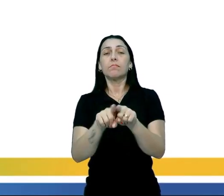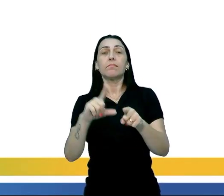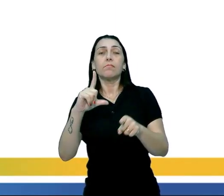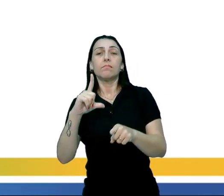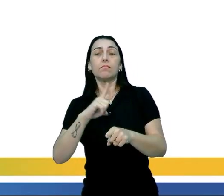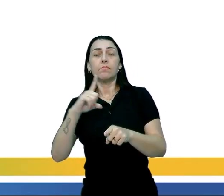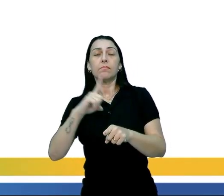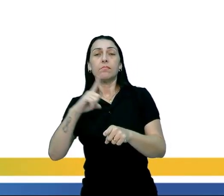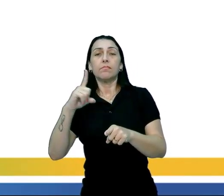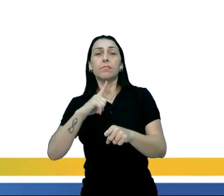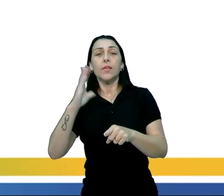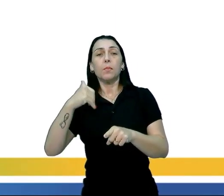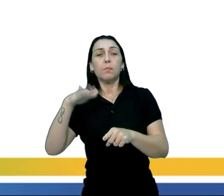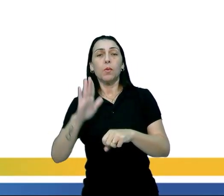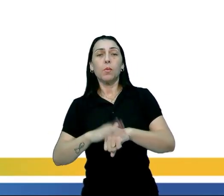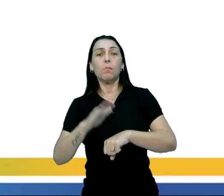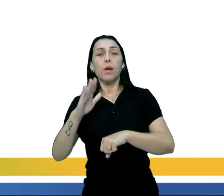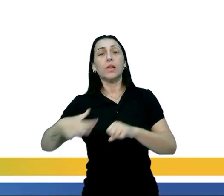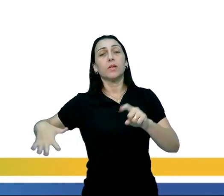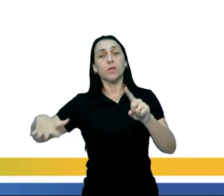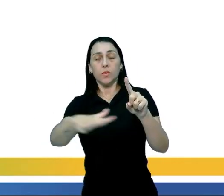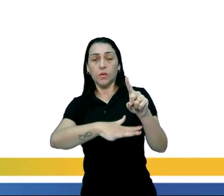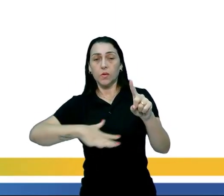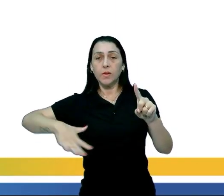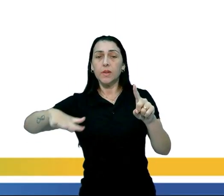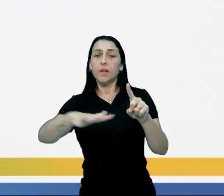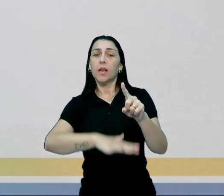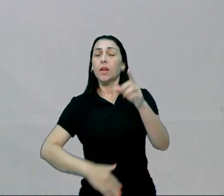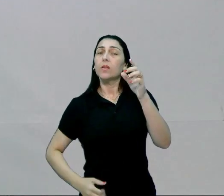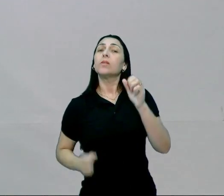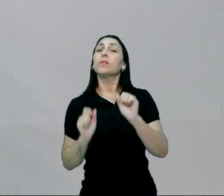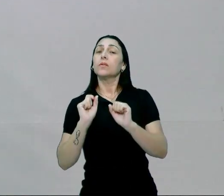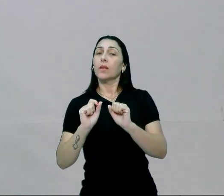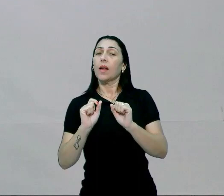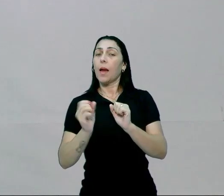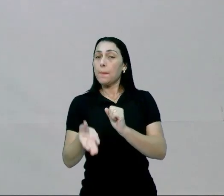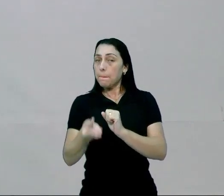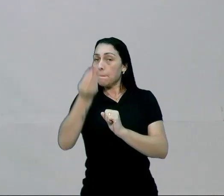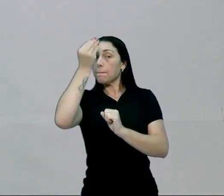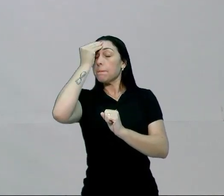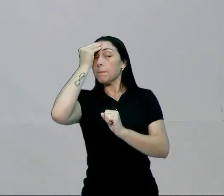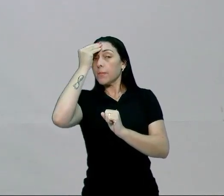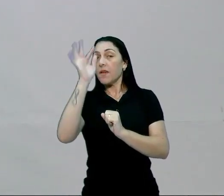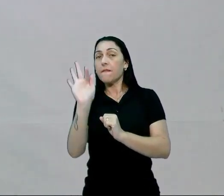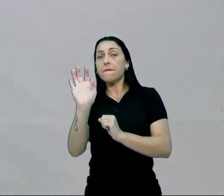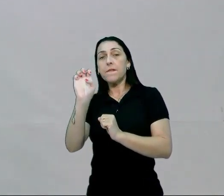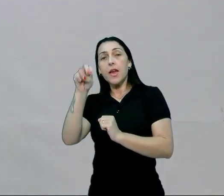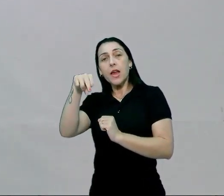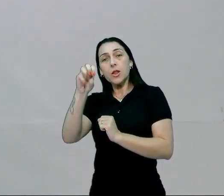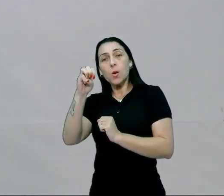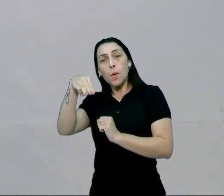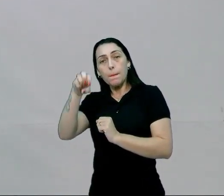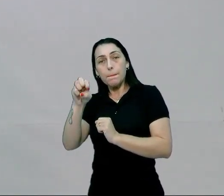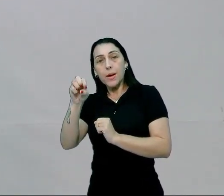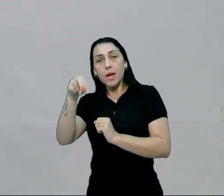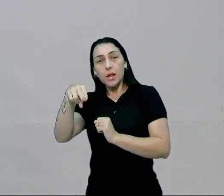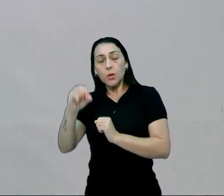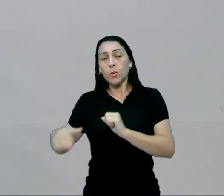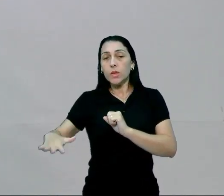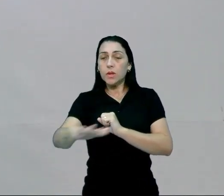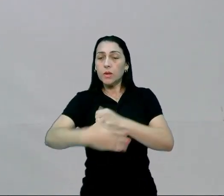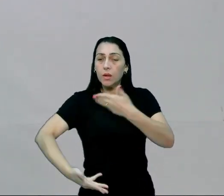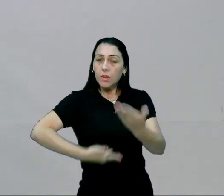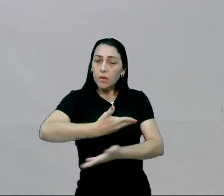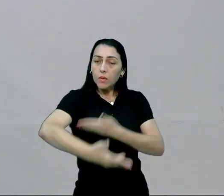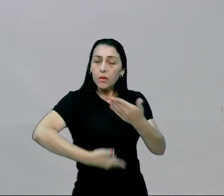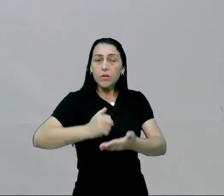essa parte um pouco mais social, fenômeno social. Levem essa palavra, fenômeno social, porque essa